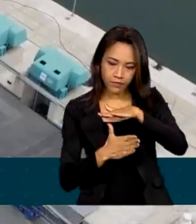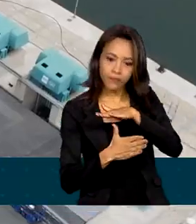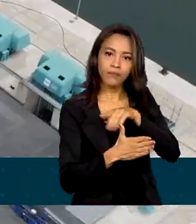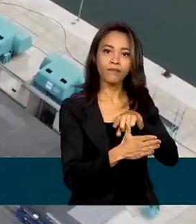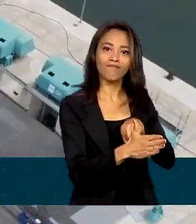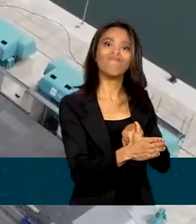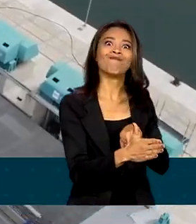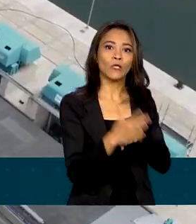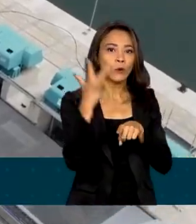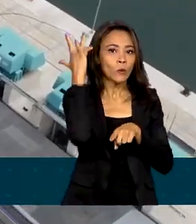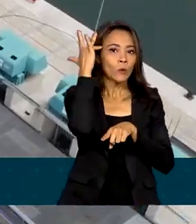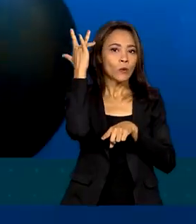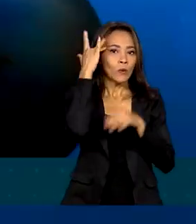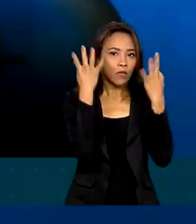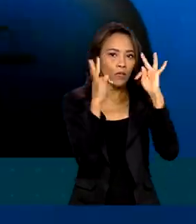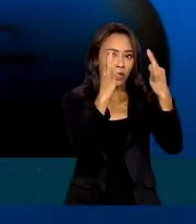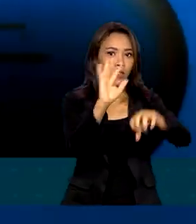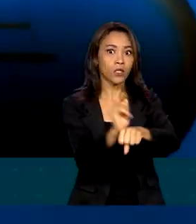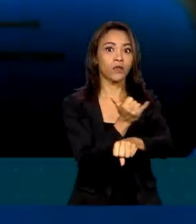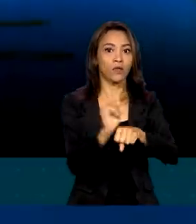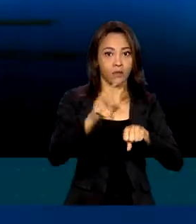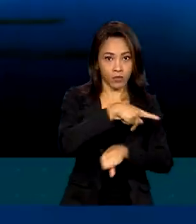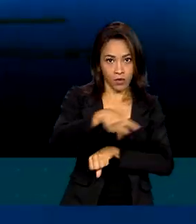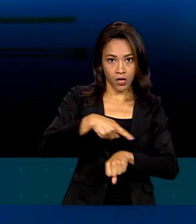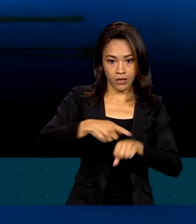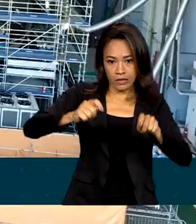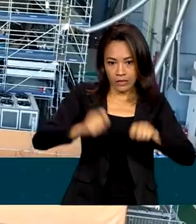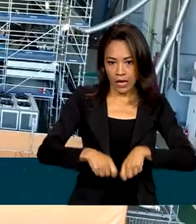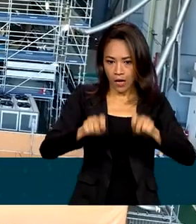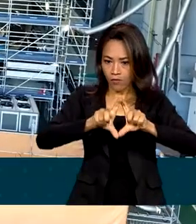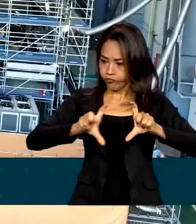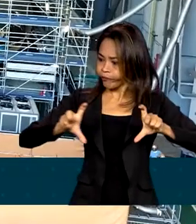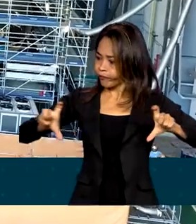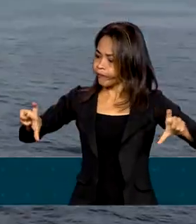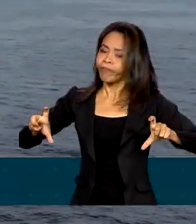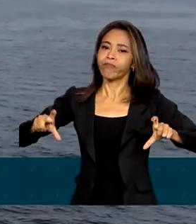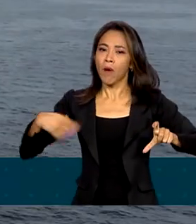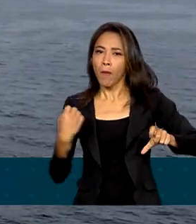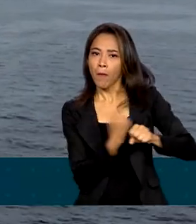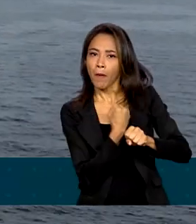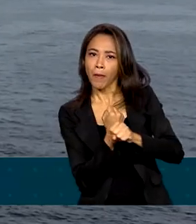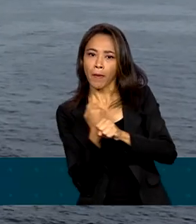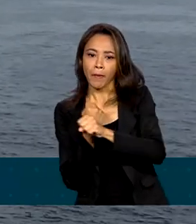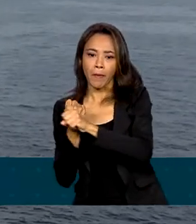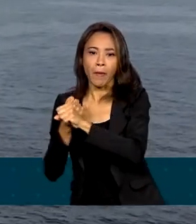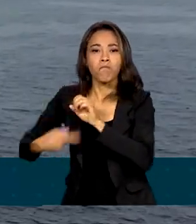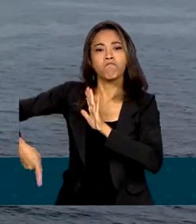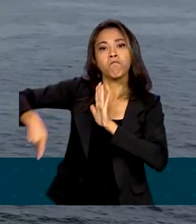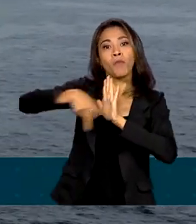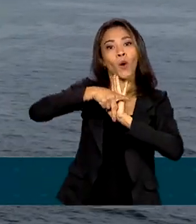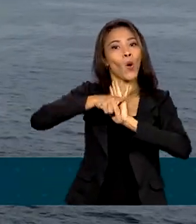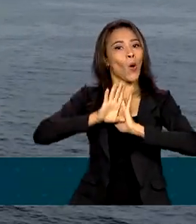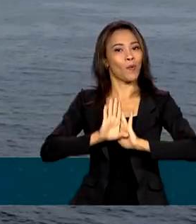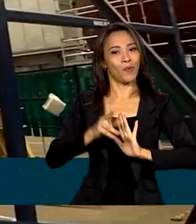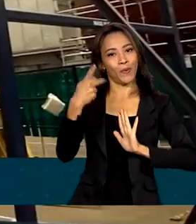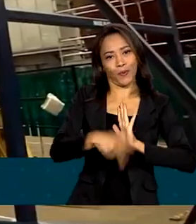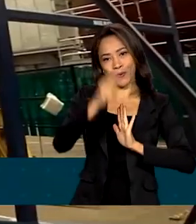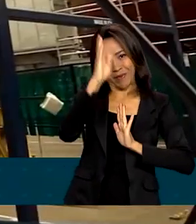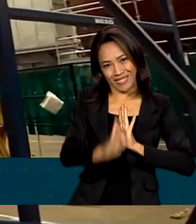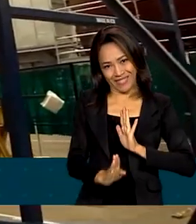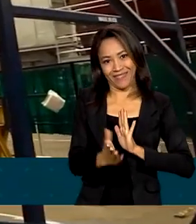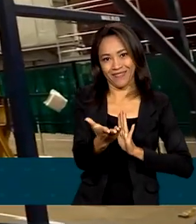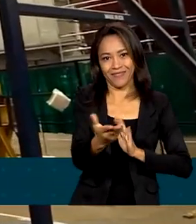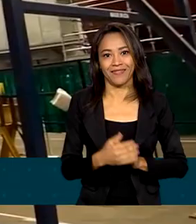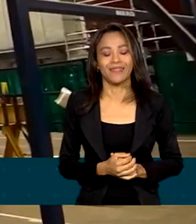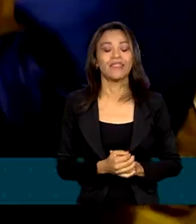e estratégico para o país, que será capaz de projetar, construir e operar seus próprios submarinos. Além